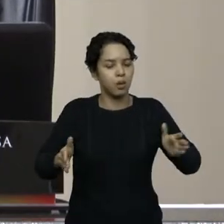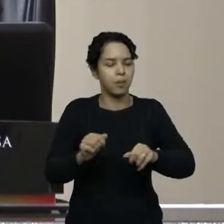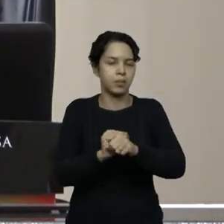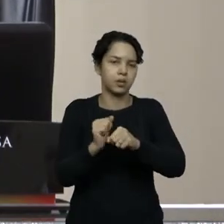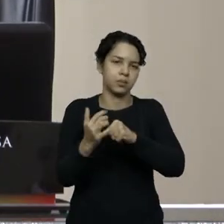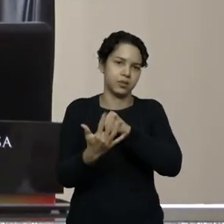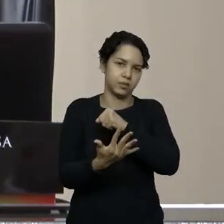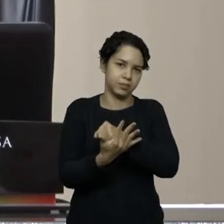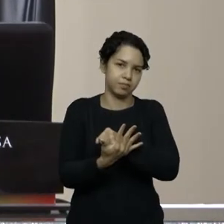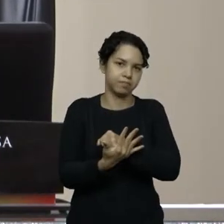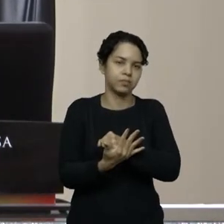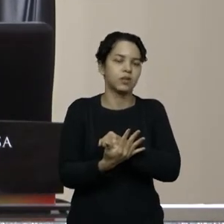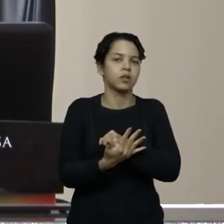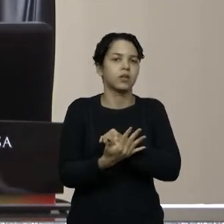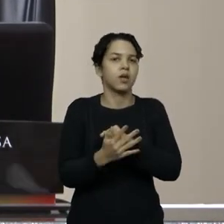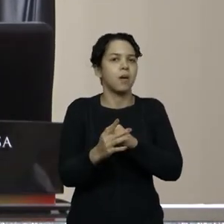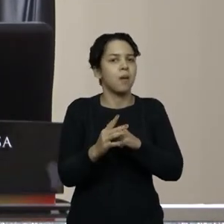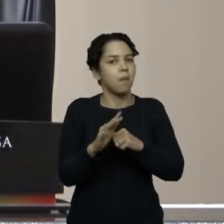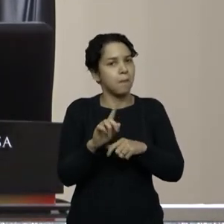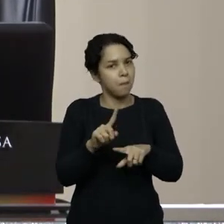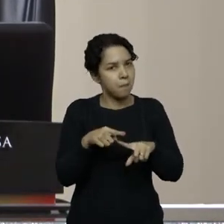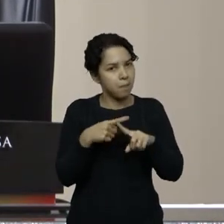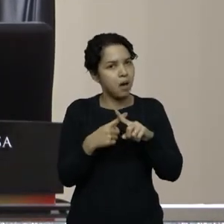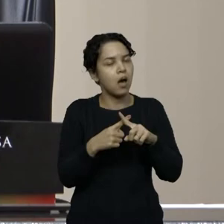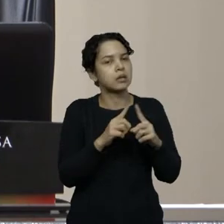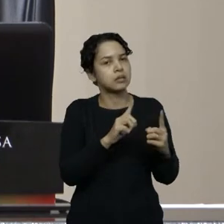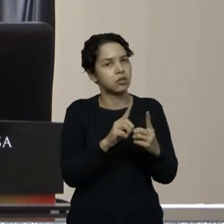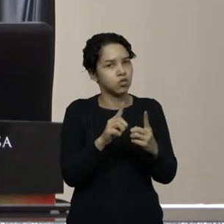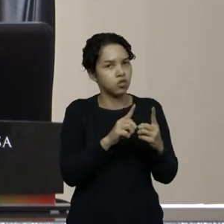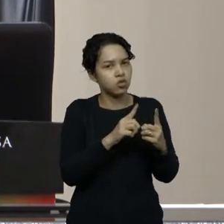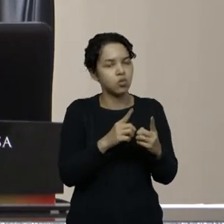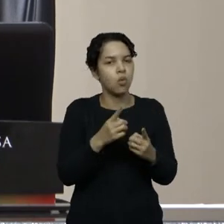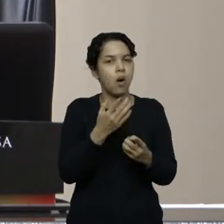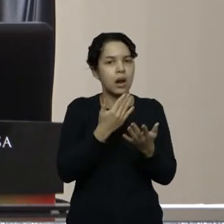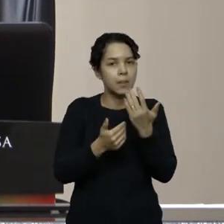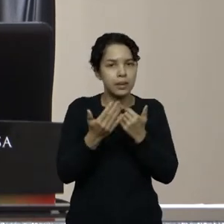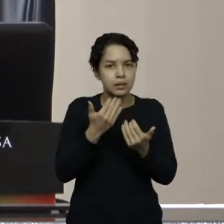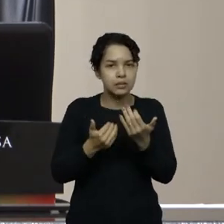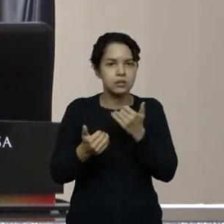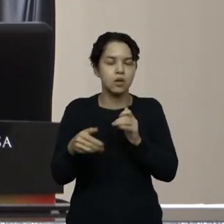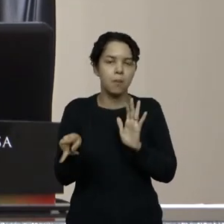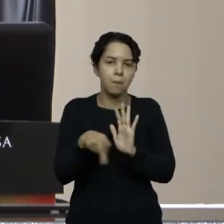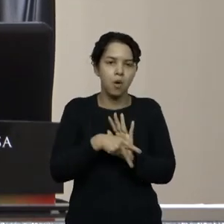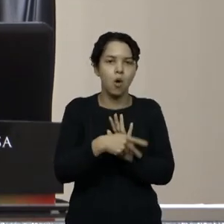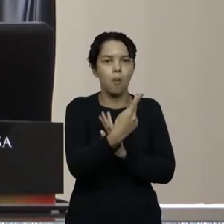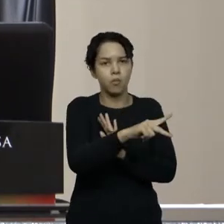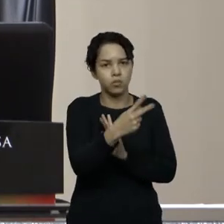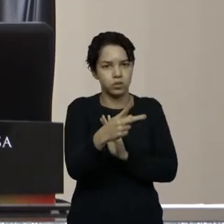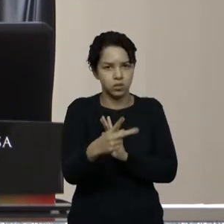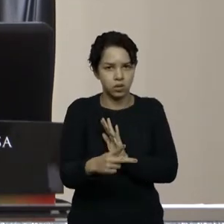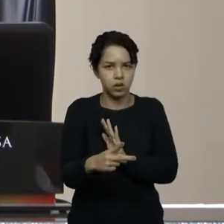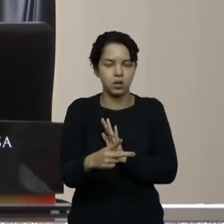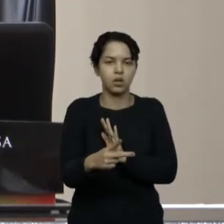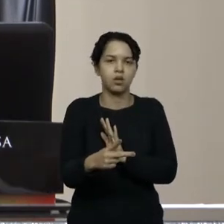mas foi atendido uma parte da alimentação dos bares restaurantes feio